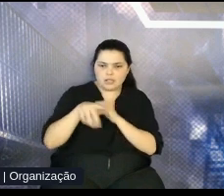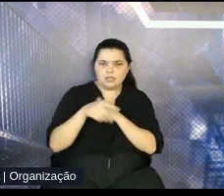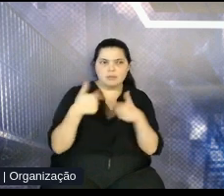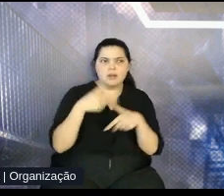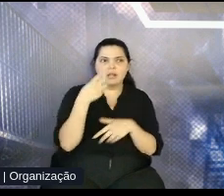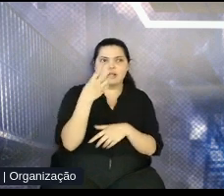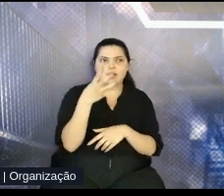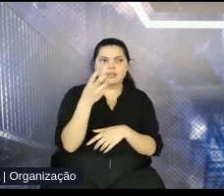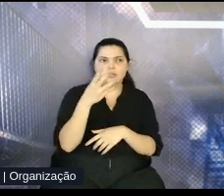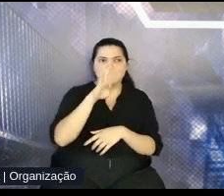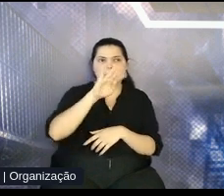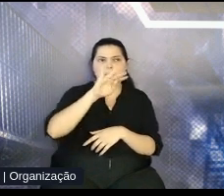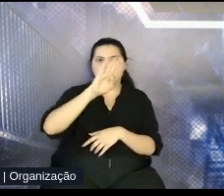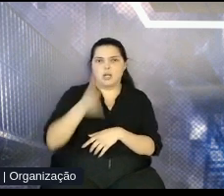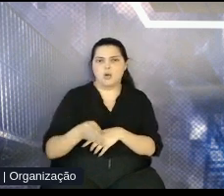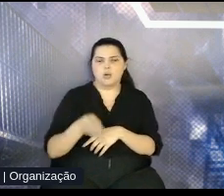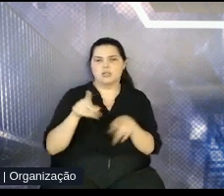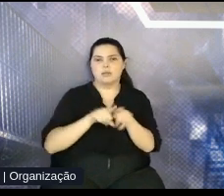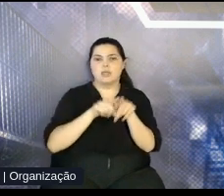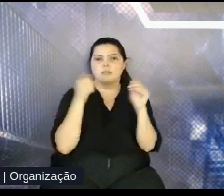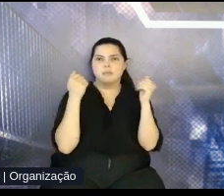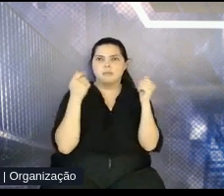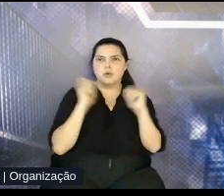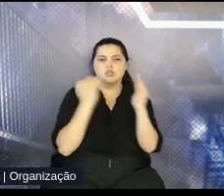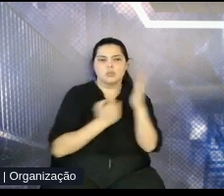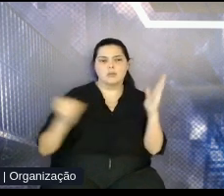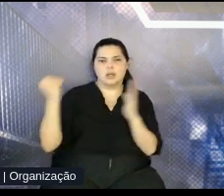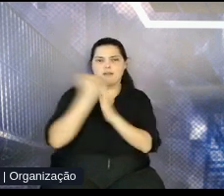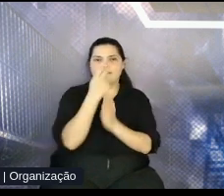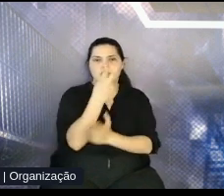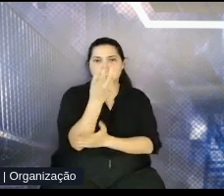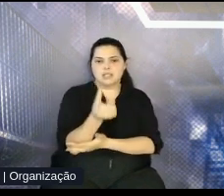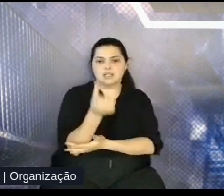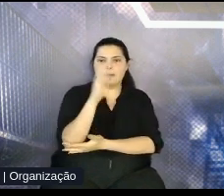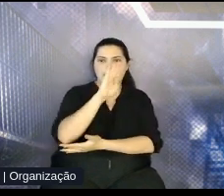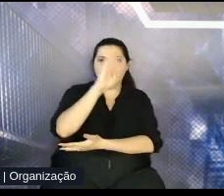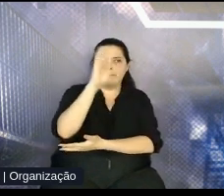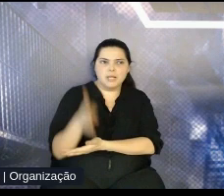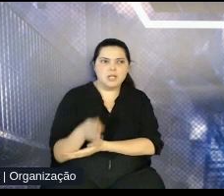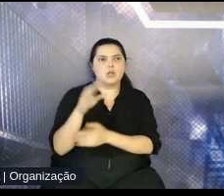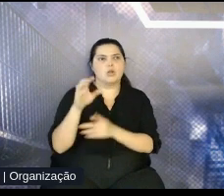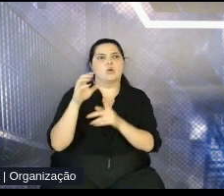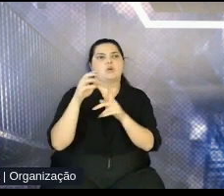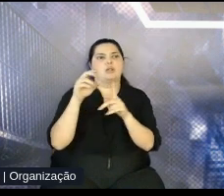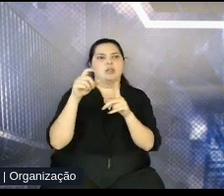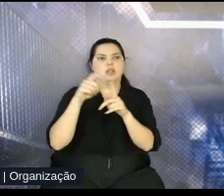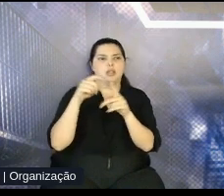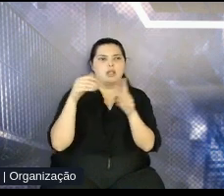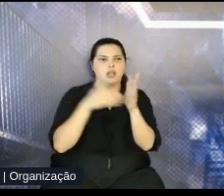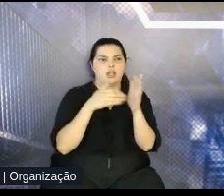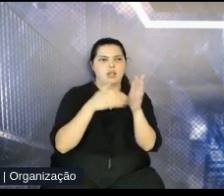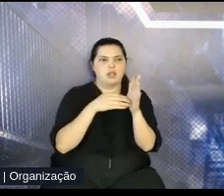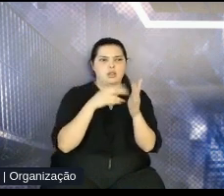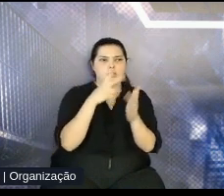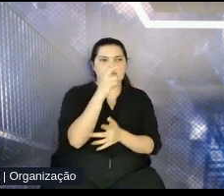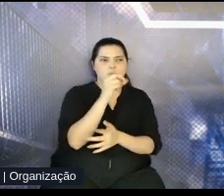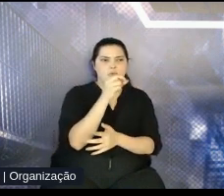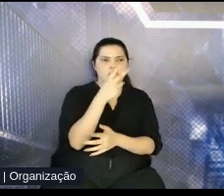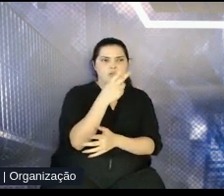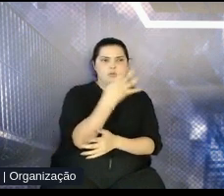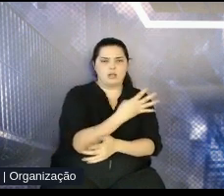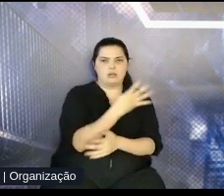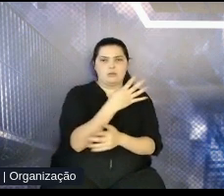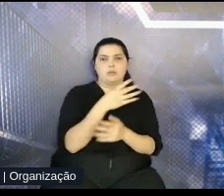Unidos e deve superar 26 bilhões de dólares até 2024. Mercado de dispositivos de assistência a idosos